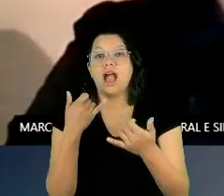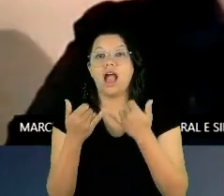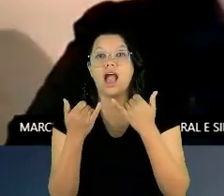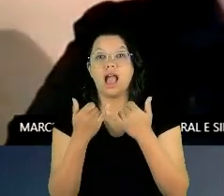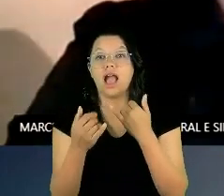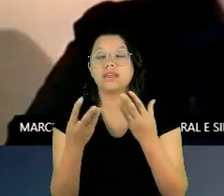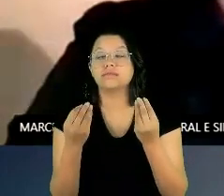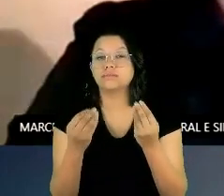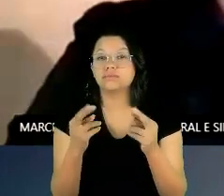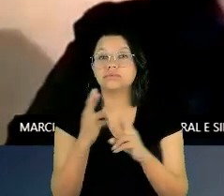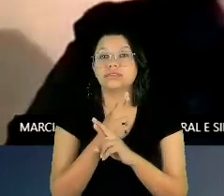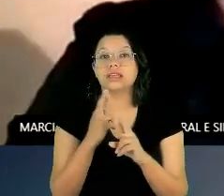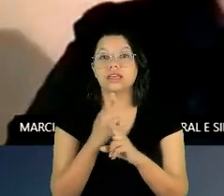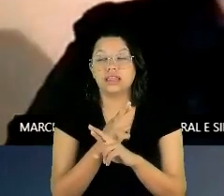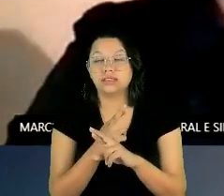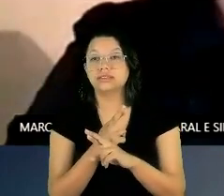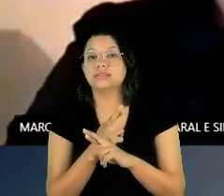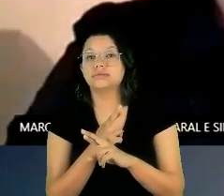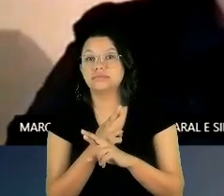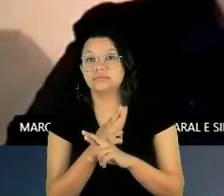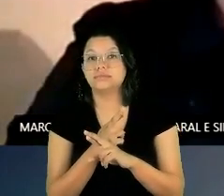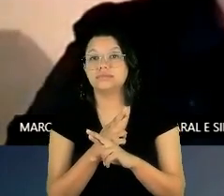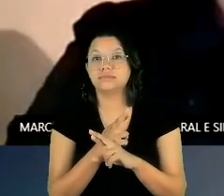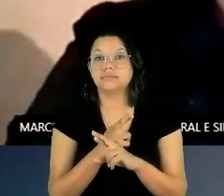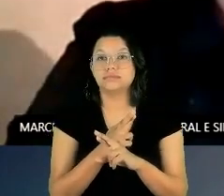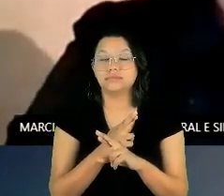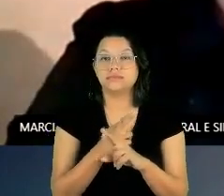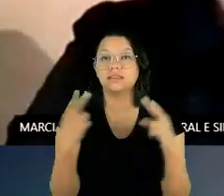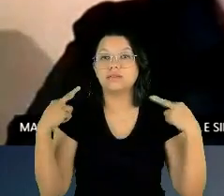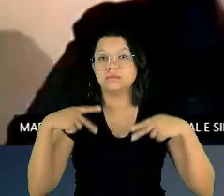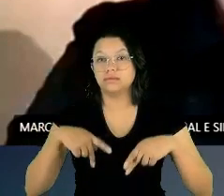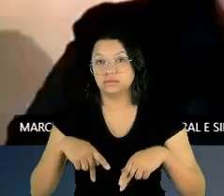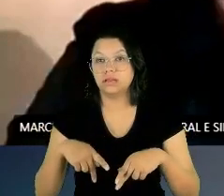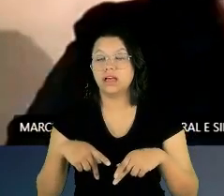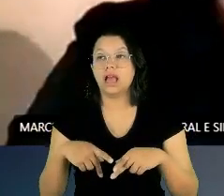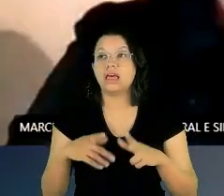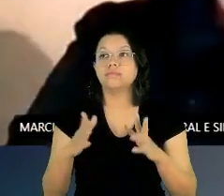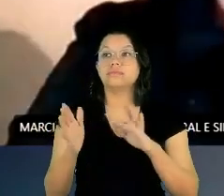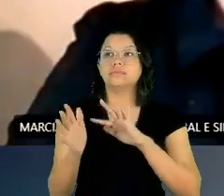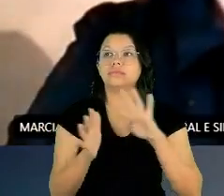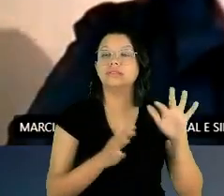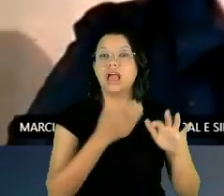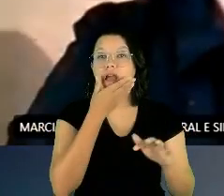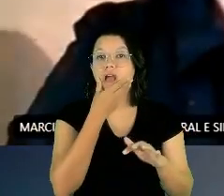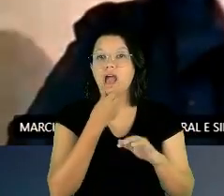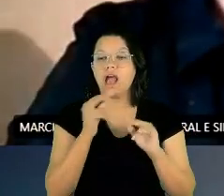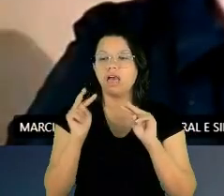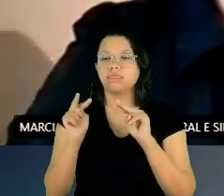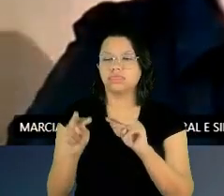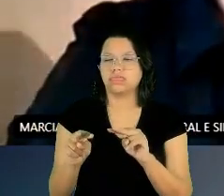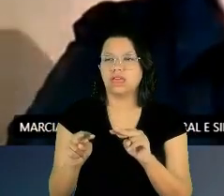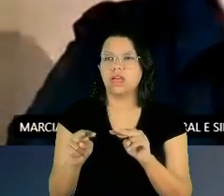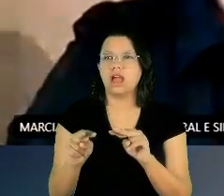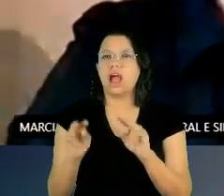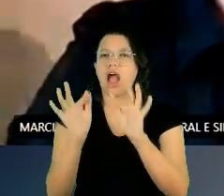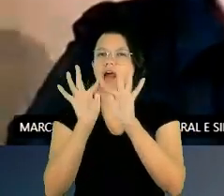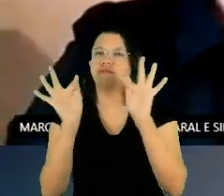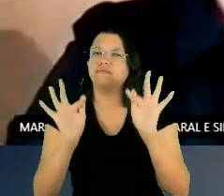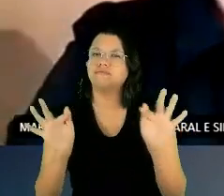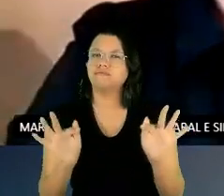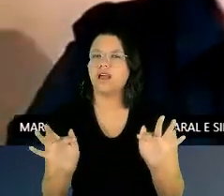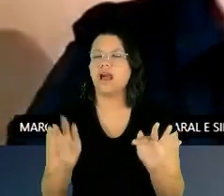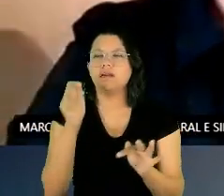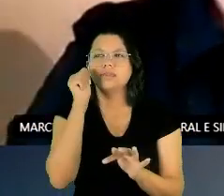né? O quadril da mulher, o jeito que ela anda, o tônus da pele da mulher vai dizer o quanto de estrógeno ela